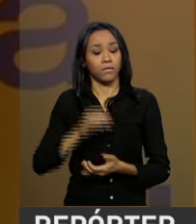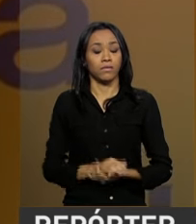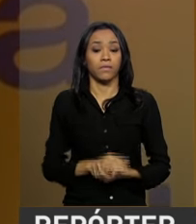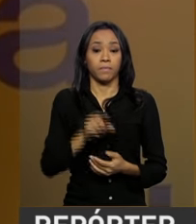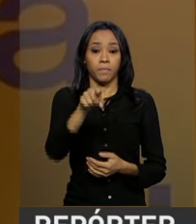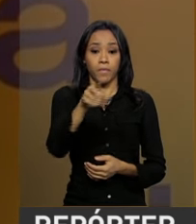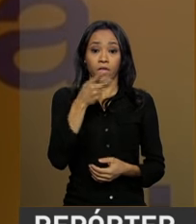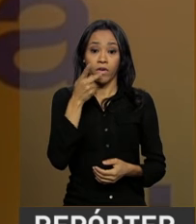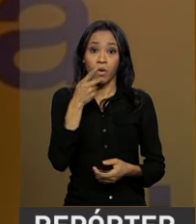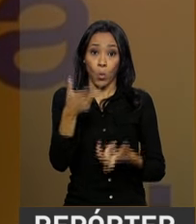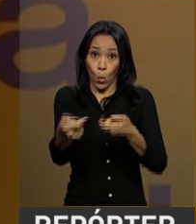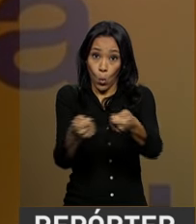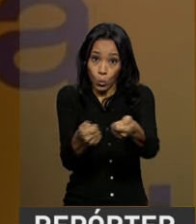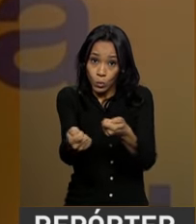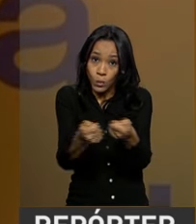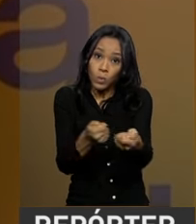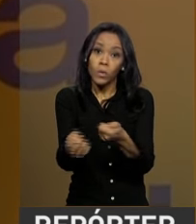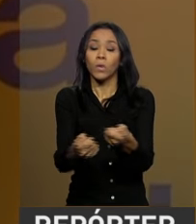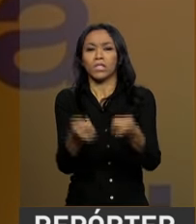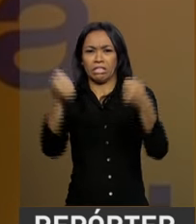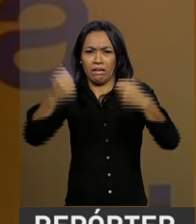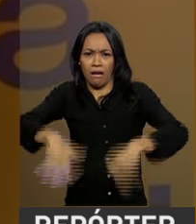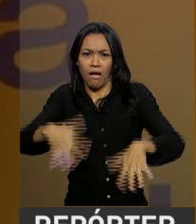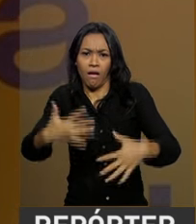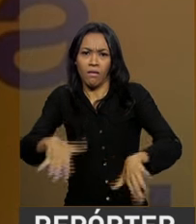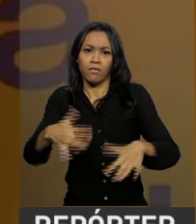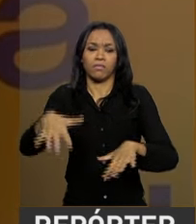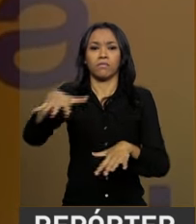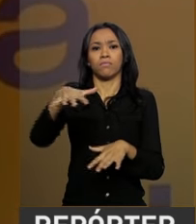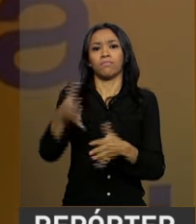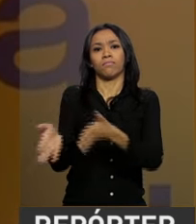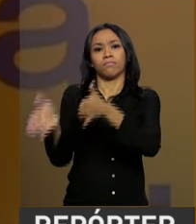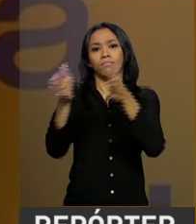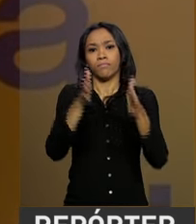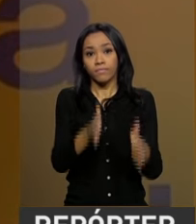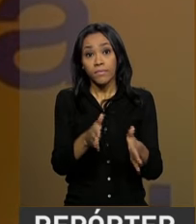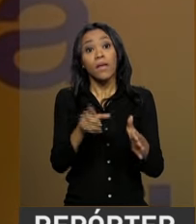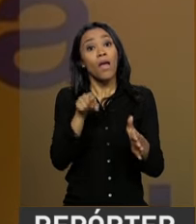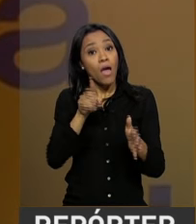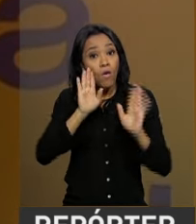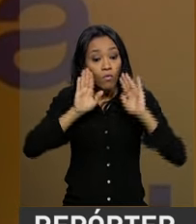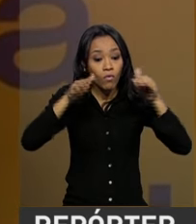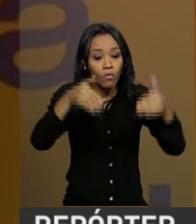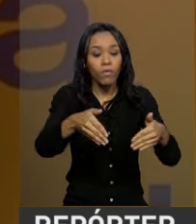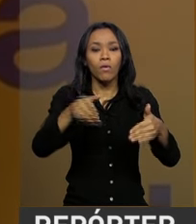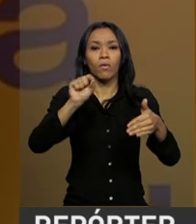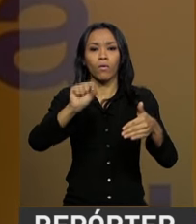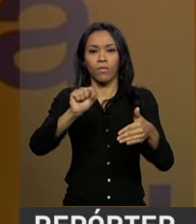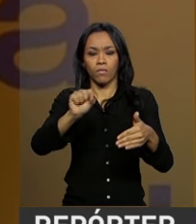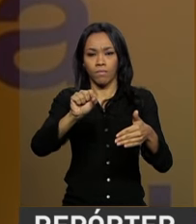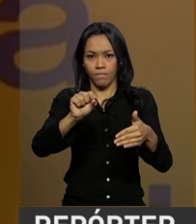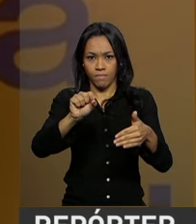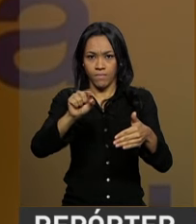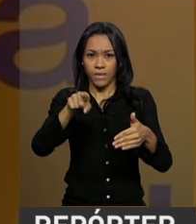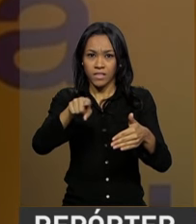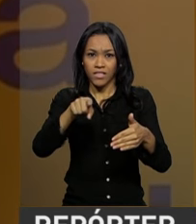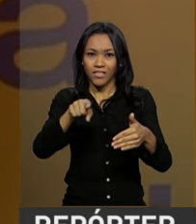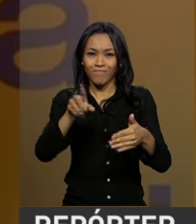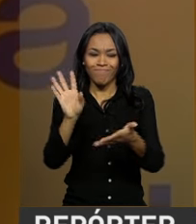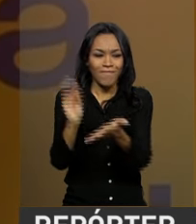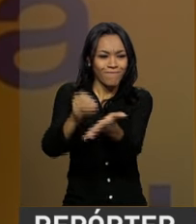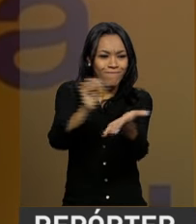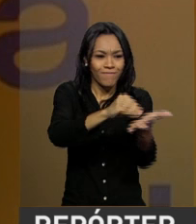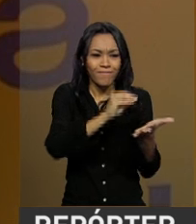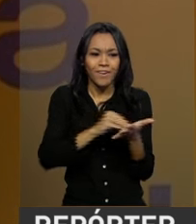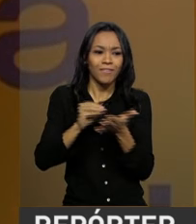de despesas primárias e financeiras, de um lado, foco na eliminação da ineficiência